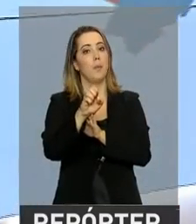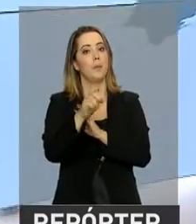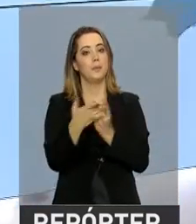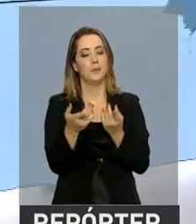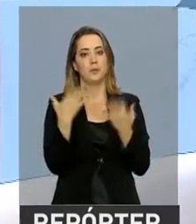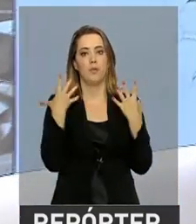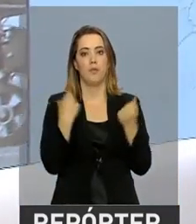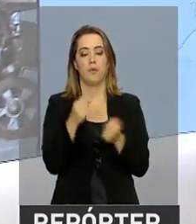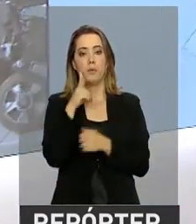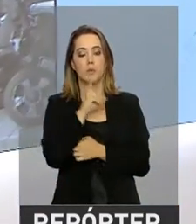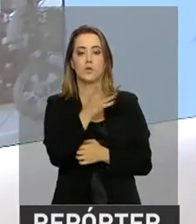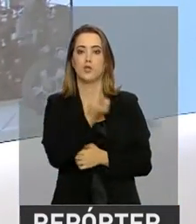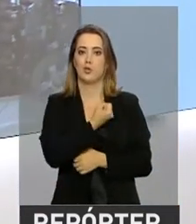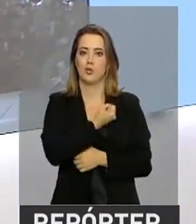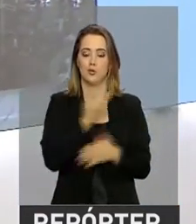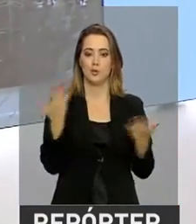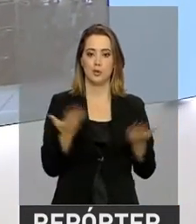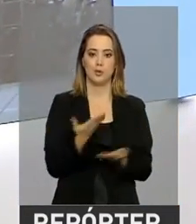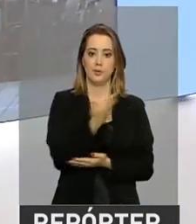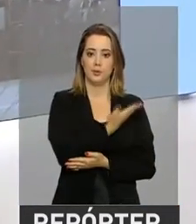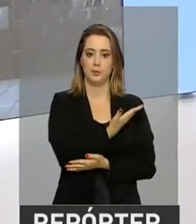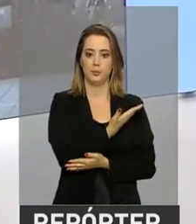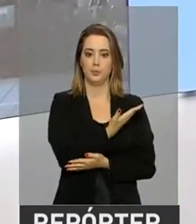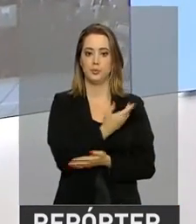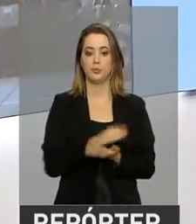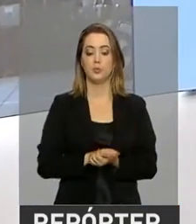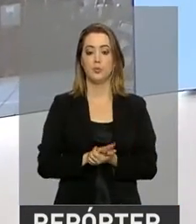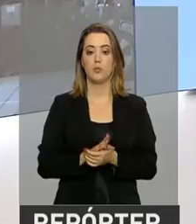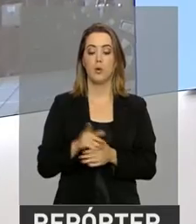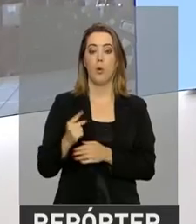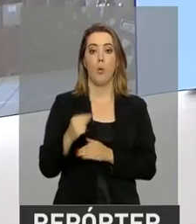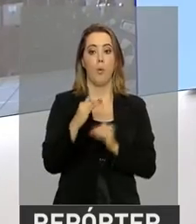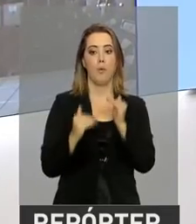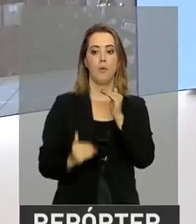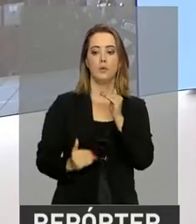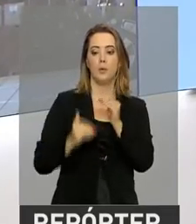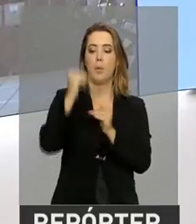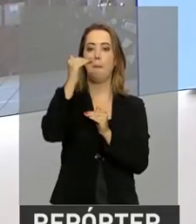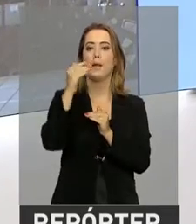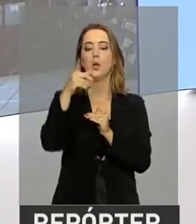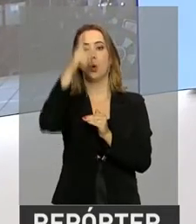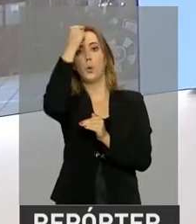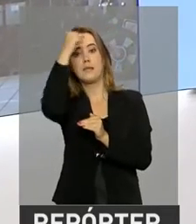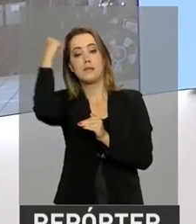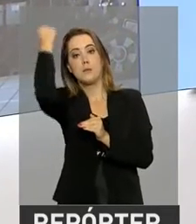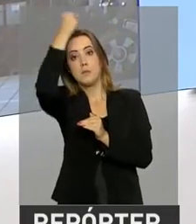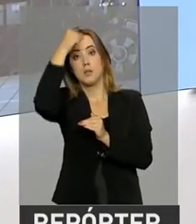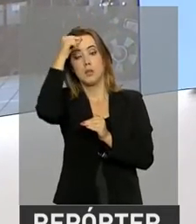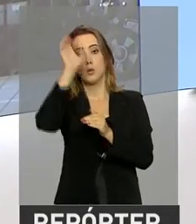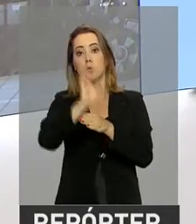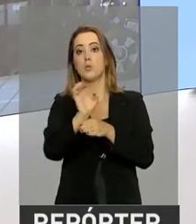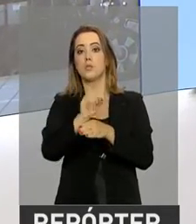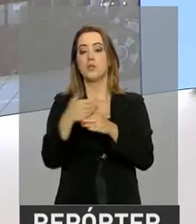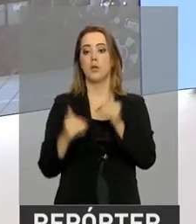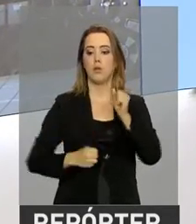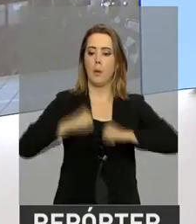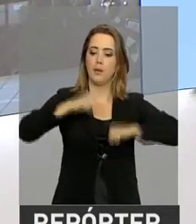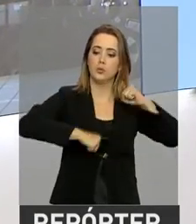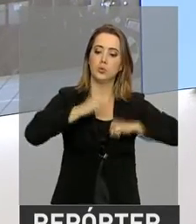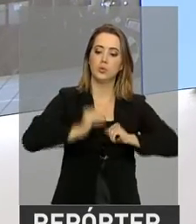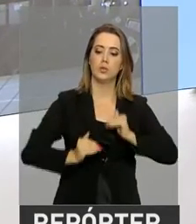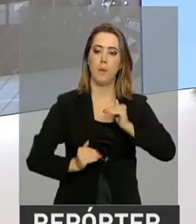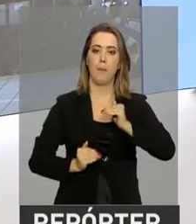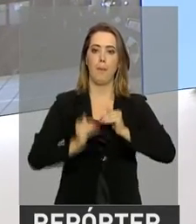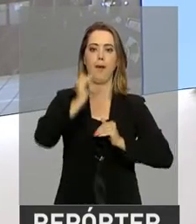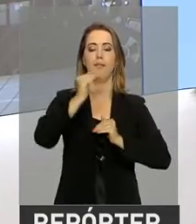aqui no telão olha só o maior avanço foi no estado do espírito santo onde a produção das indústrias registrou alta